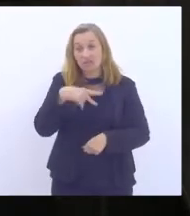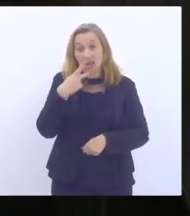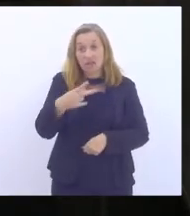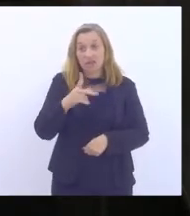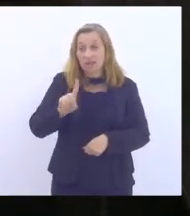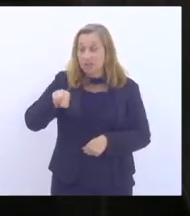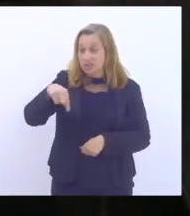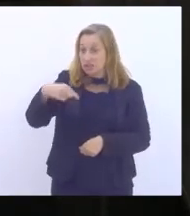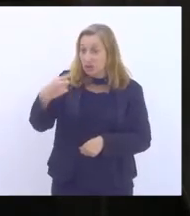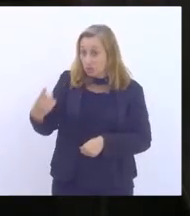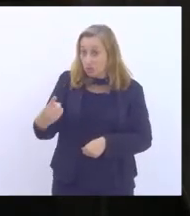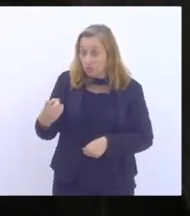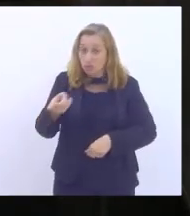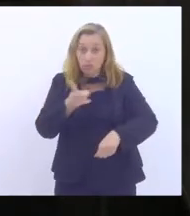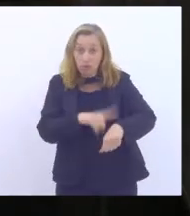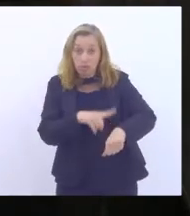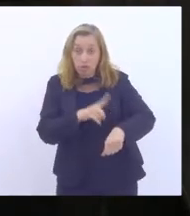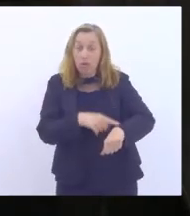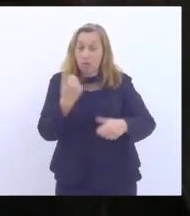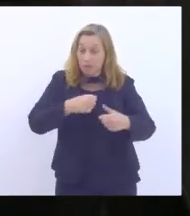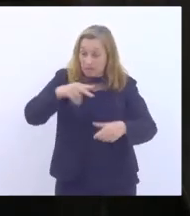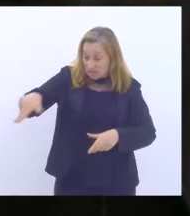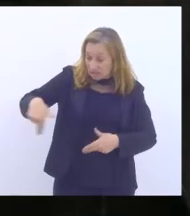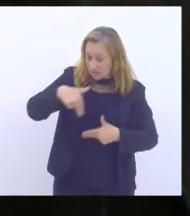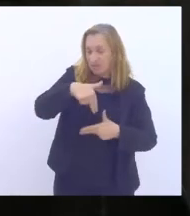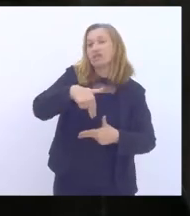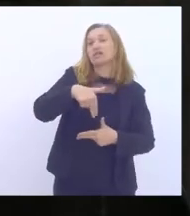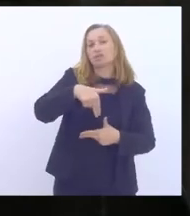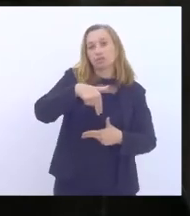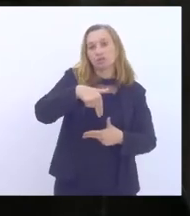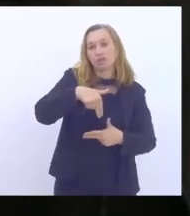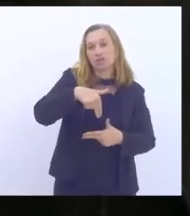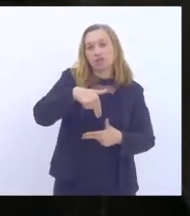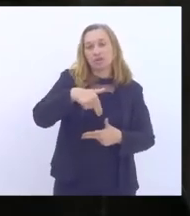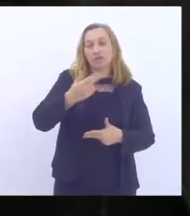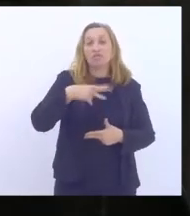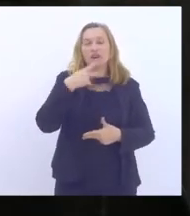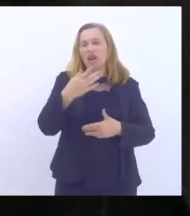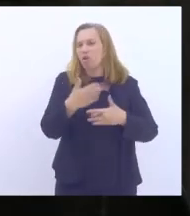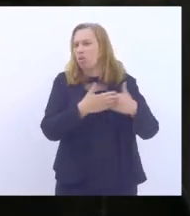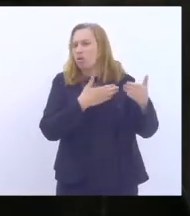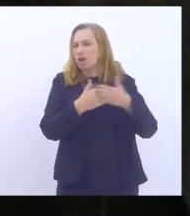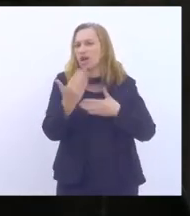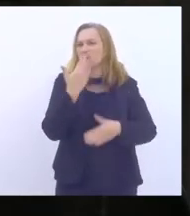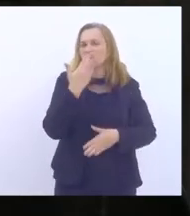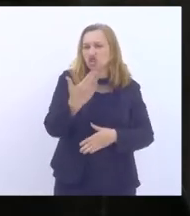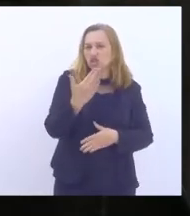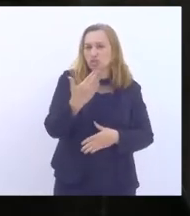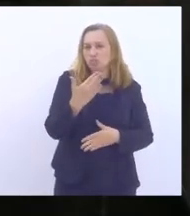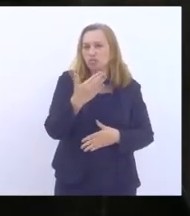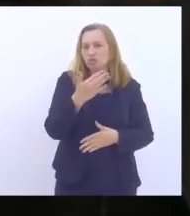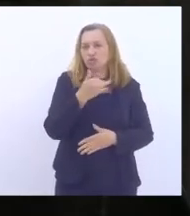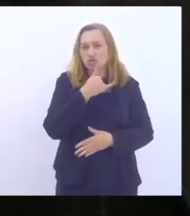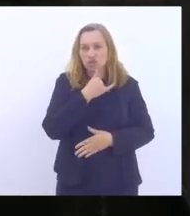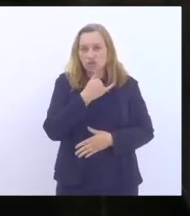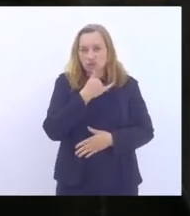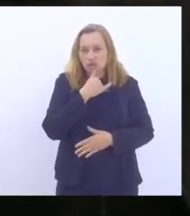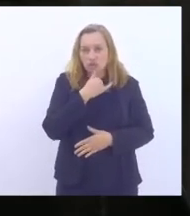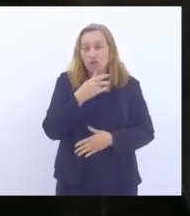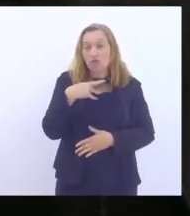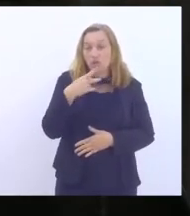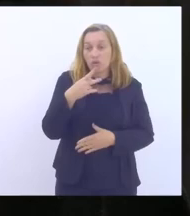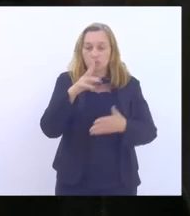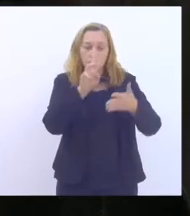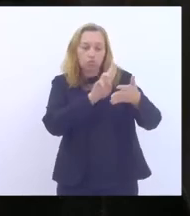partir da próxima vez que eu precisar subir nessa Tribuna para expressar qualquer tipo de insatisfação eu